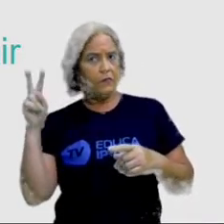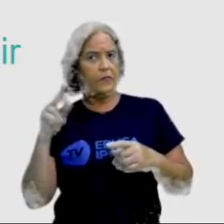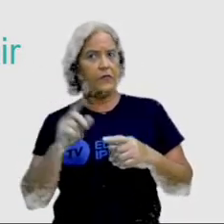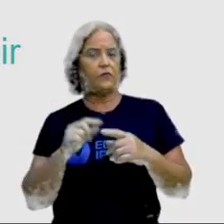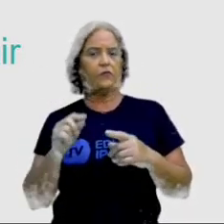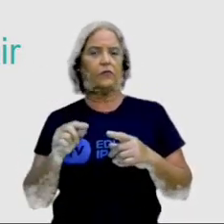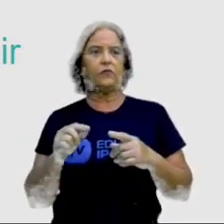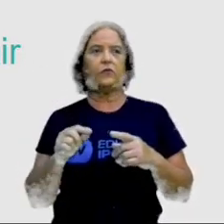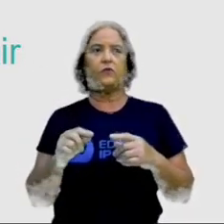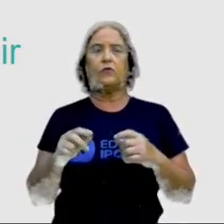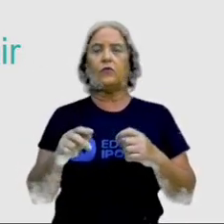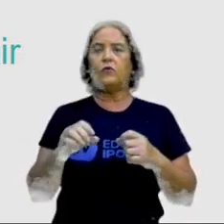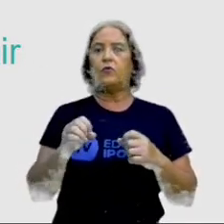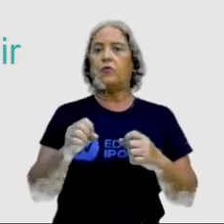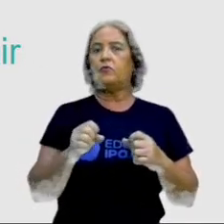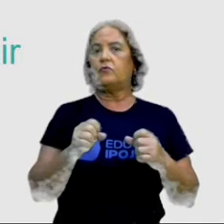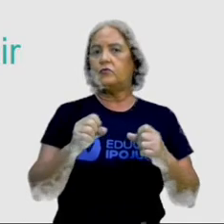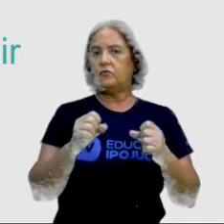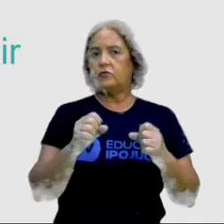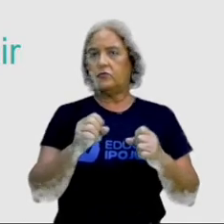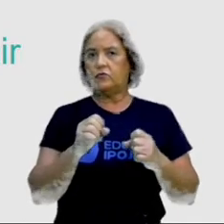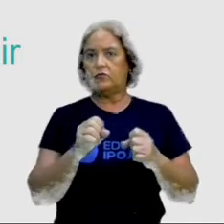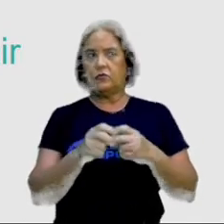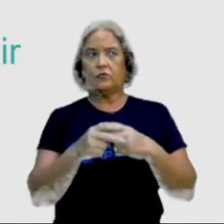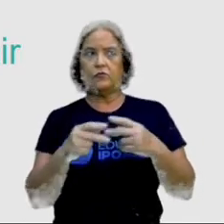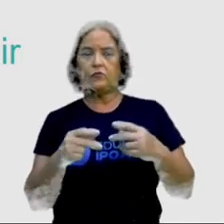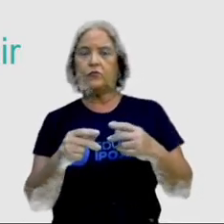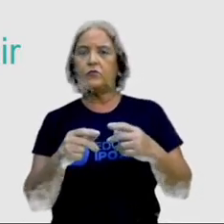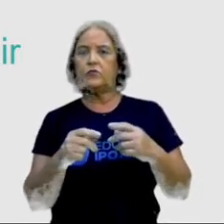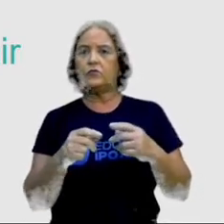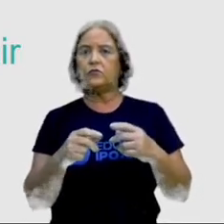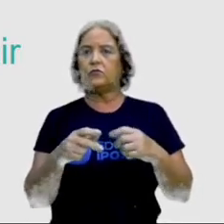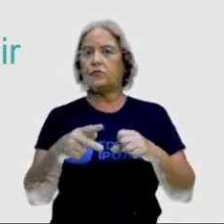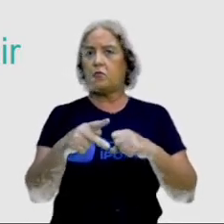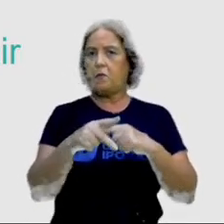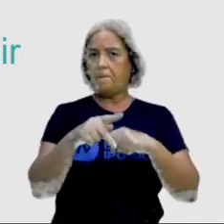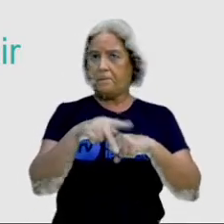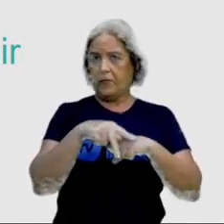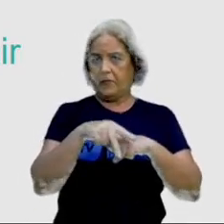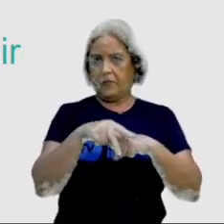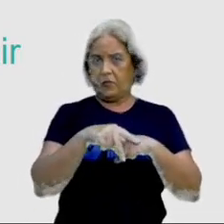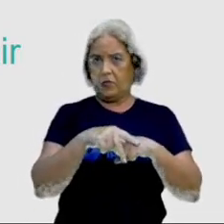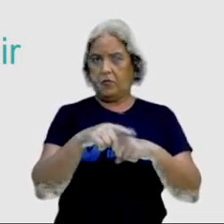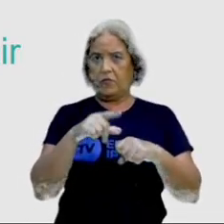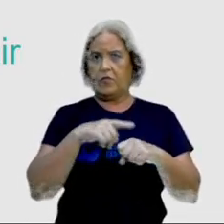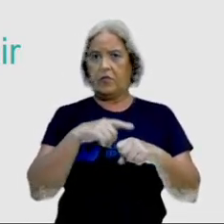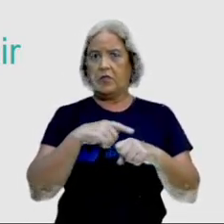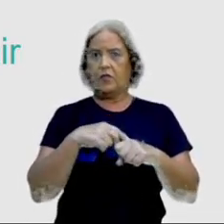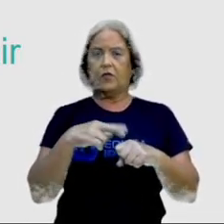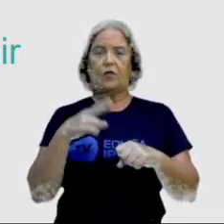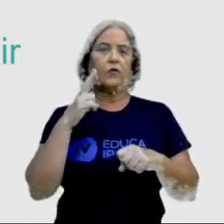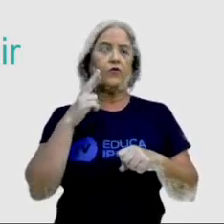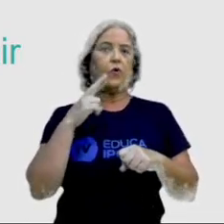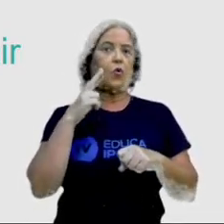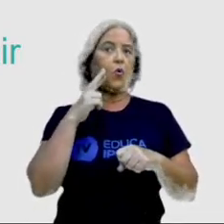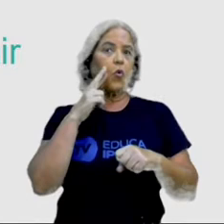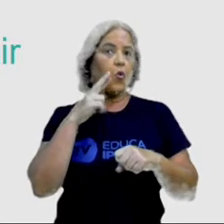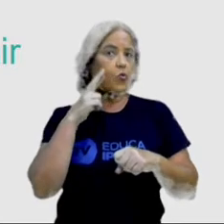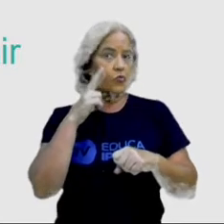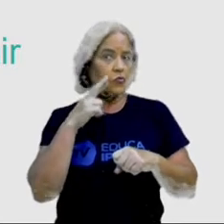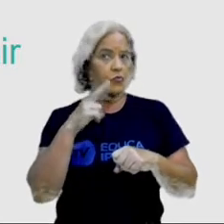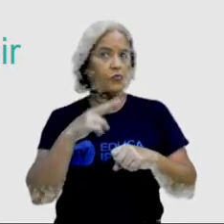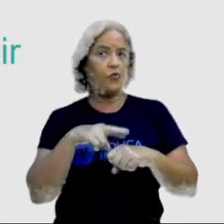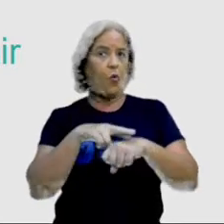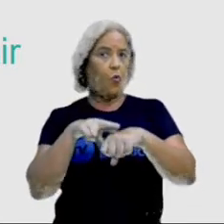aqui na cor roxa, certo? Na purple. Para que destaque para vocês e fique melhor a compreensão, tá